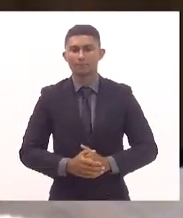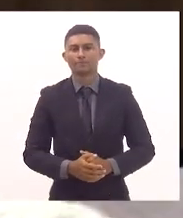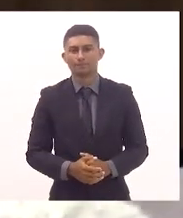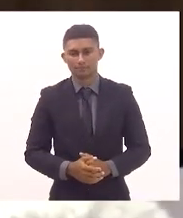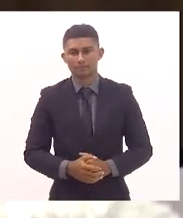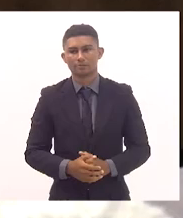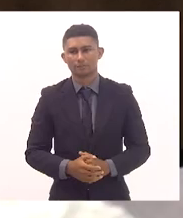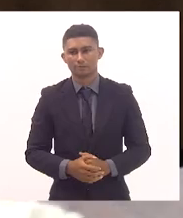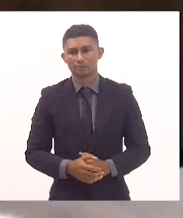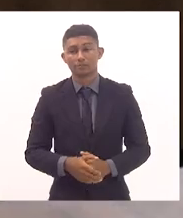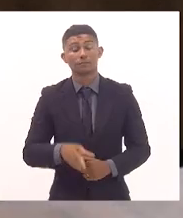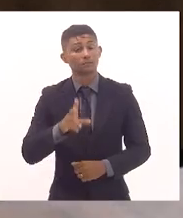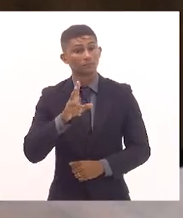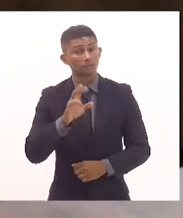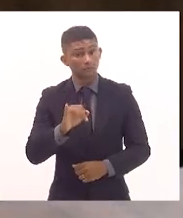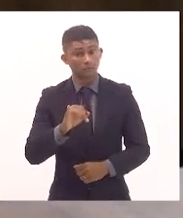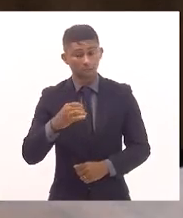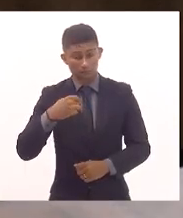Se meu mandato